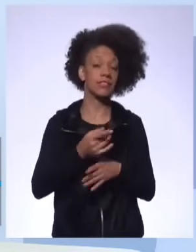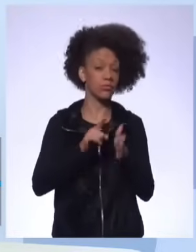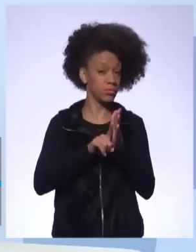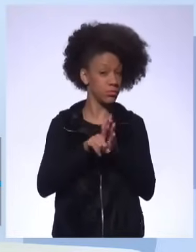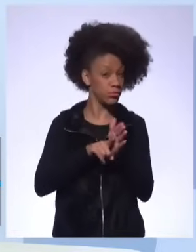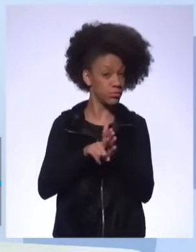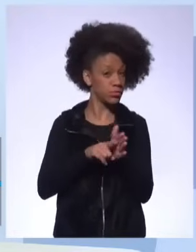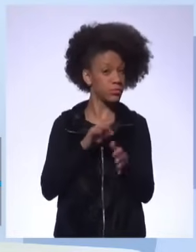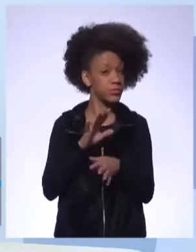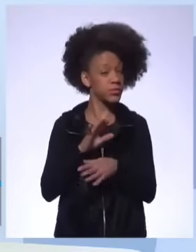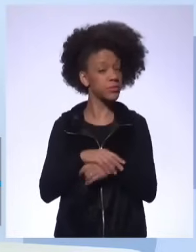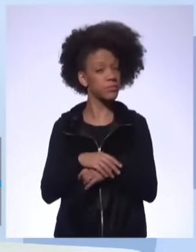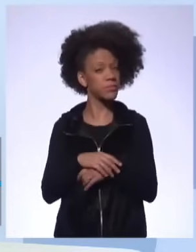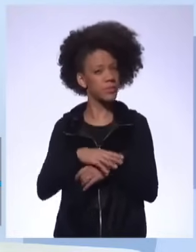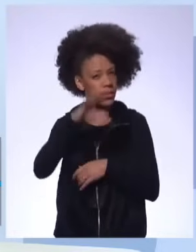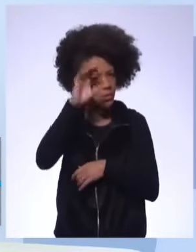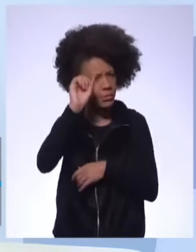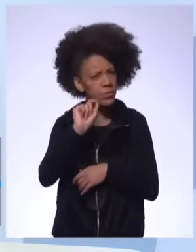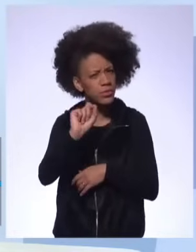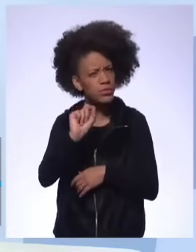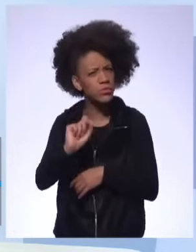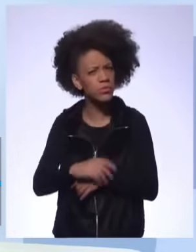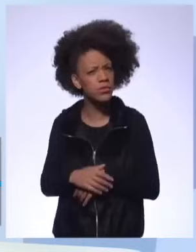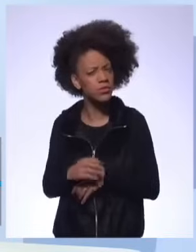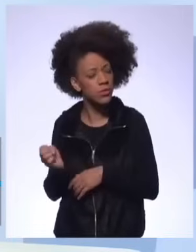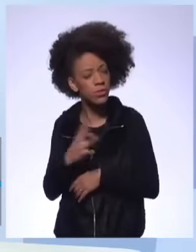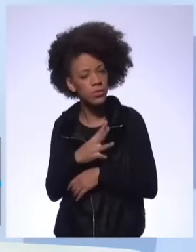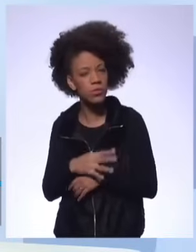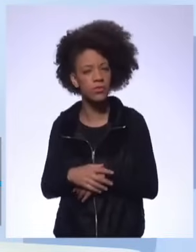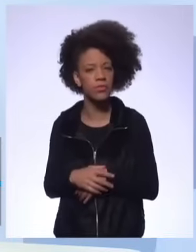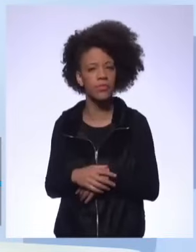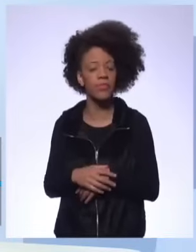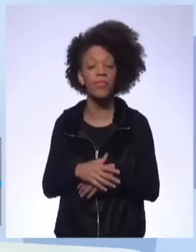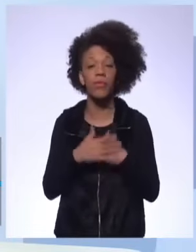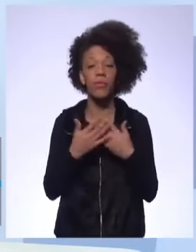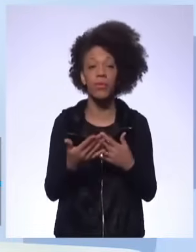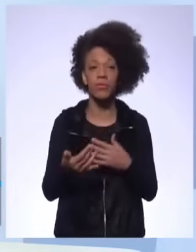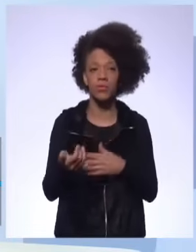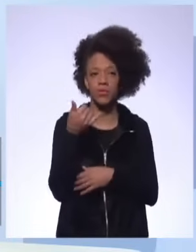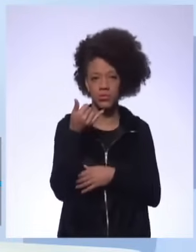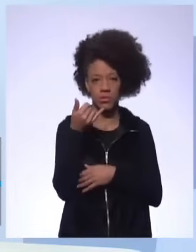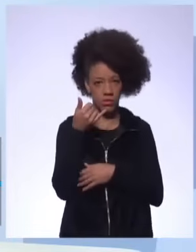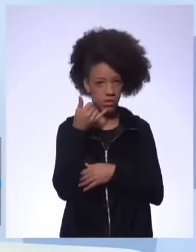aí eu aprendi um truquezinho novo. Quando você está com o celular